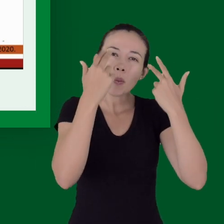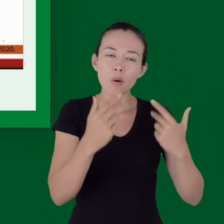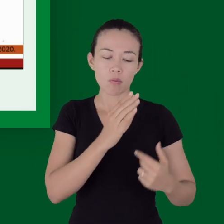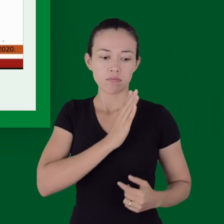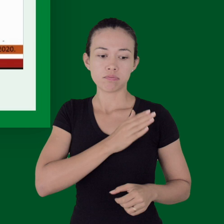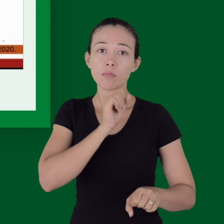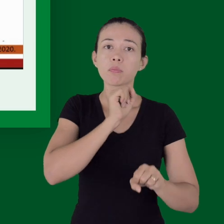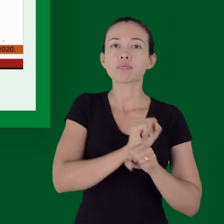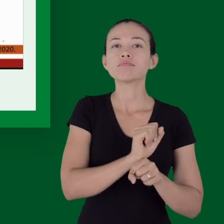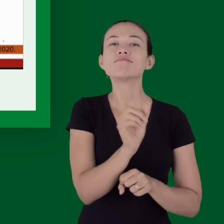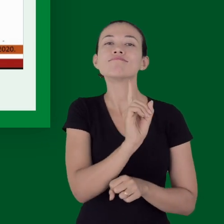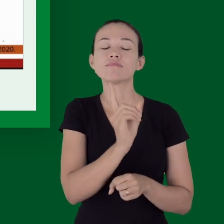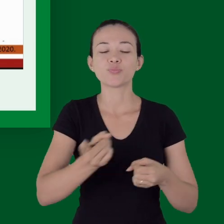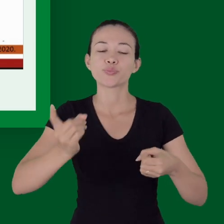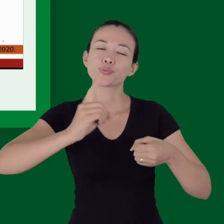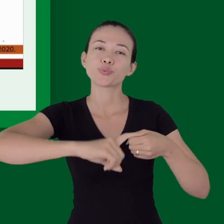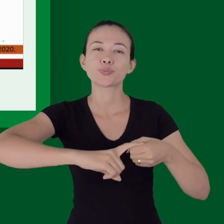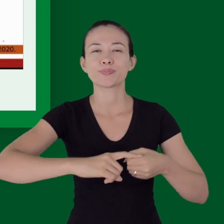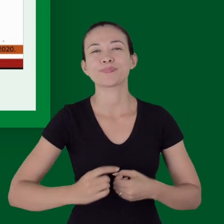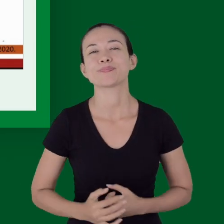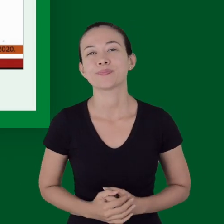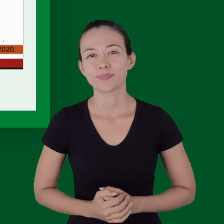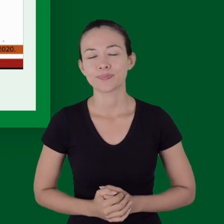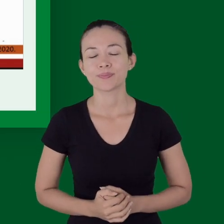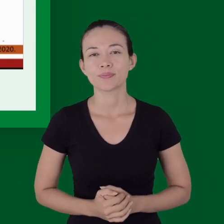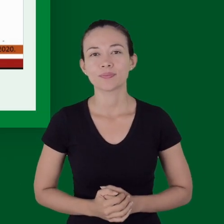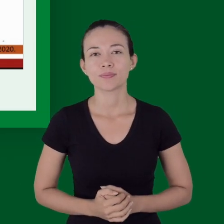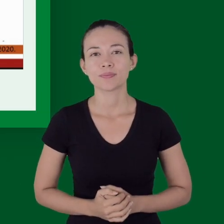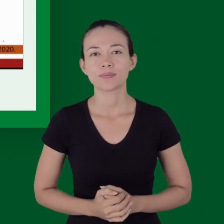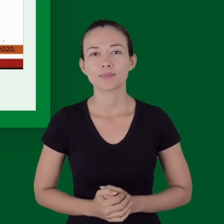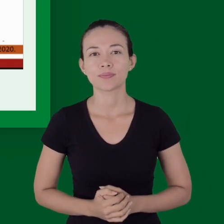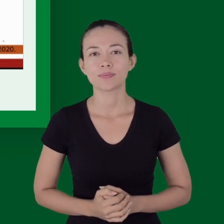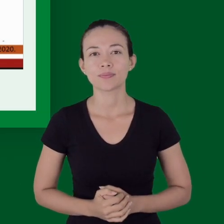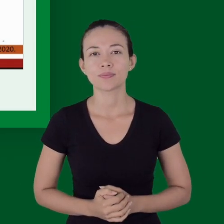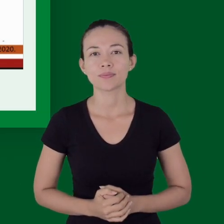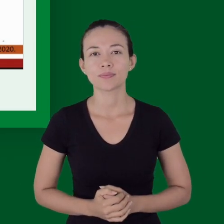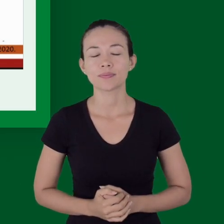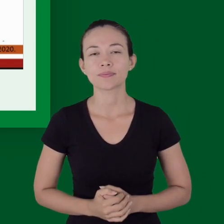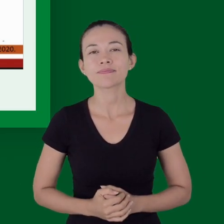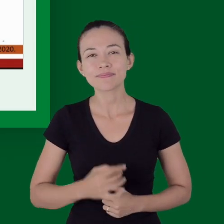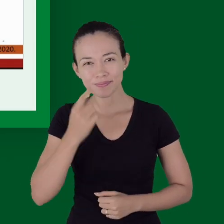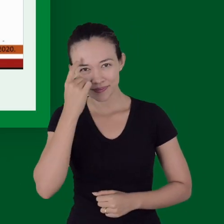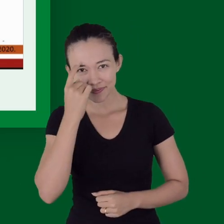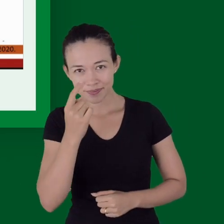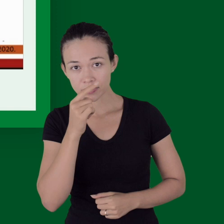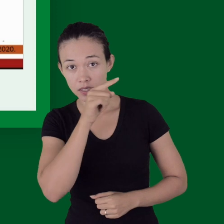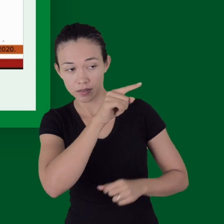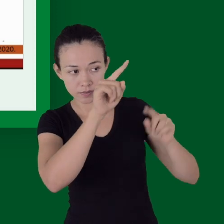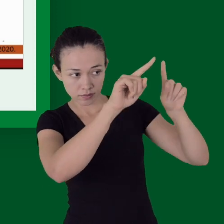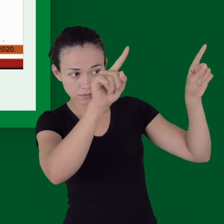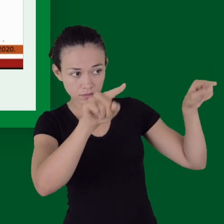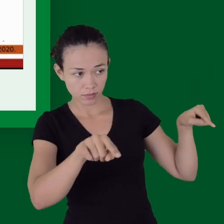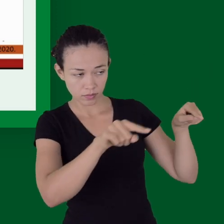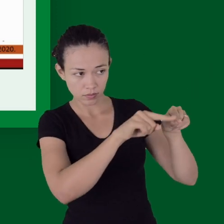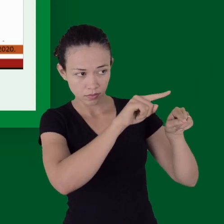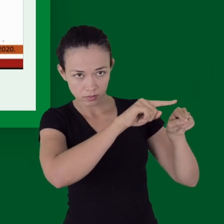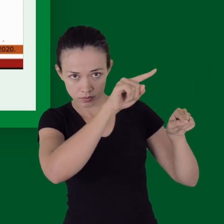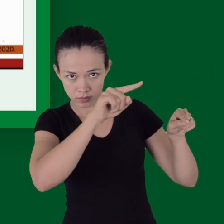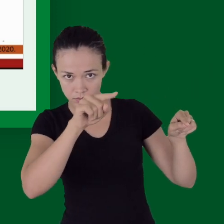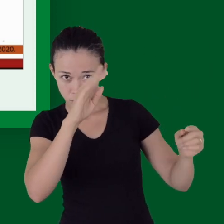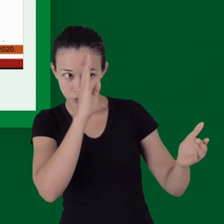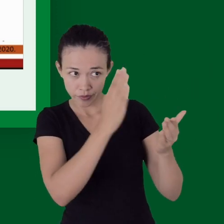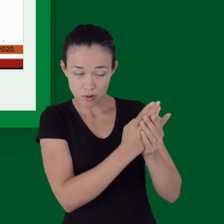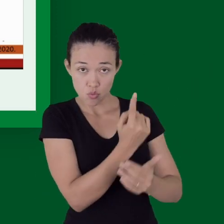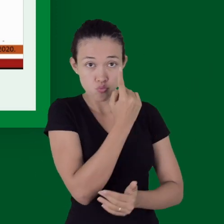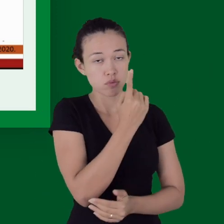retornado à circulação espontânea, então que ele voltou da parada. É importante a gente sempre utilizar, então, a capnografia como método